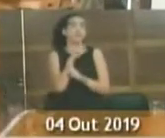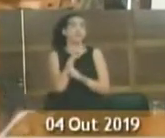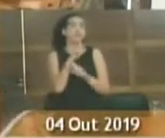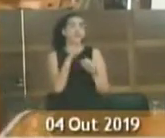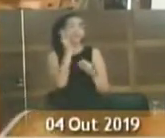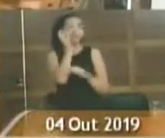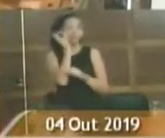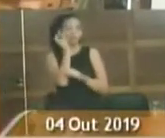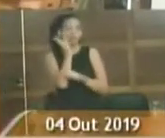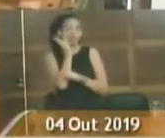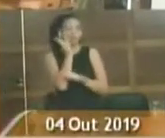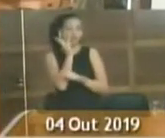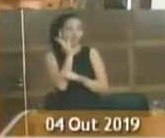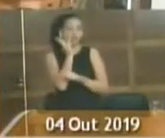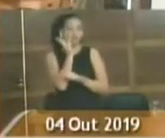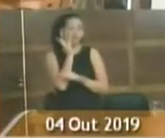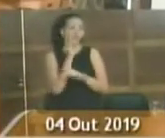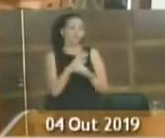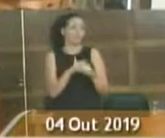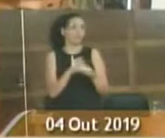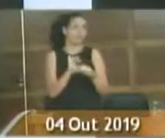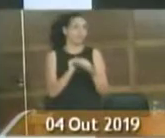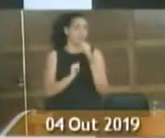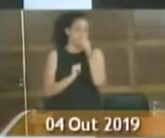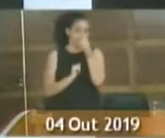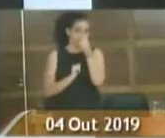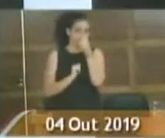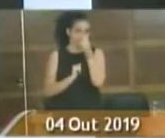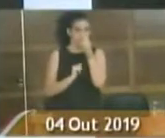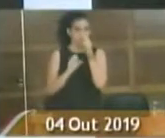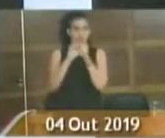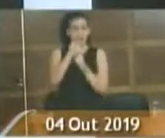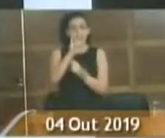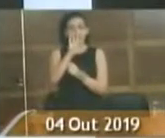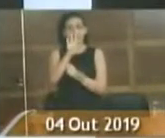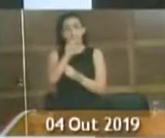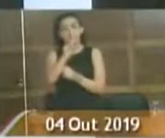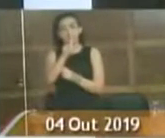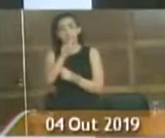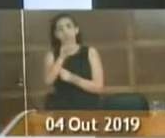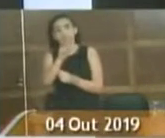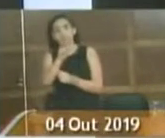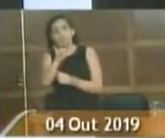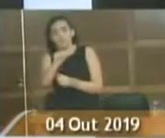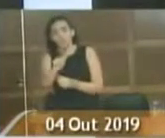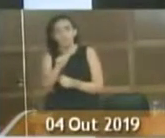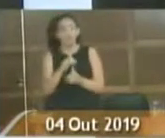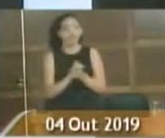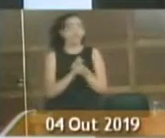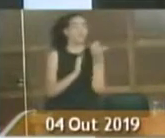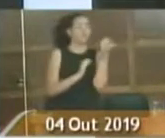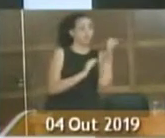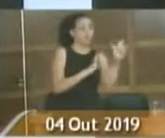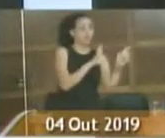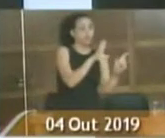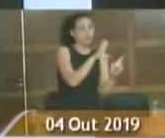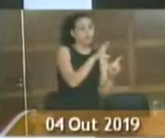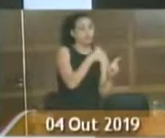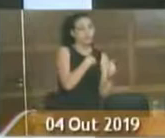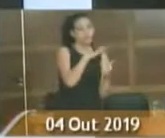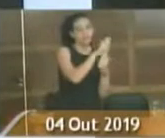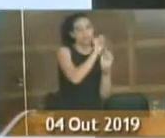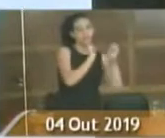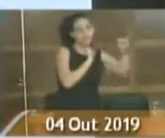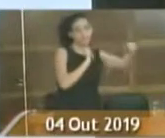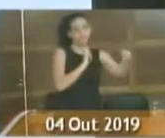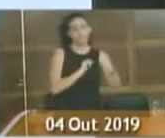Animalzinho está contaminado, tá? Esse é o exame da citologia, que a gente faz no microscópio. O outro exame eu vou mostrar depois. Vamos